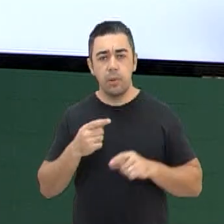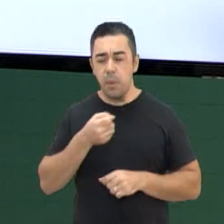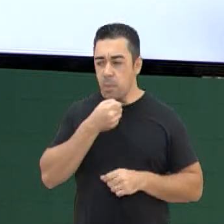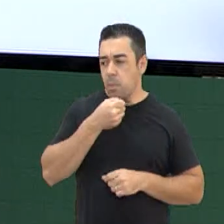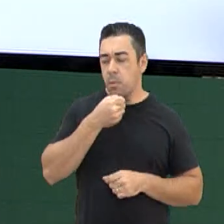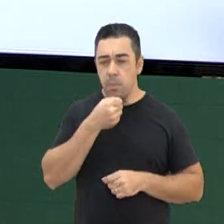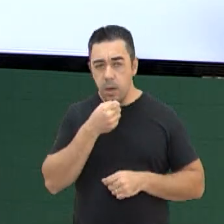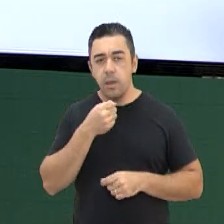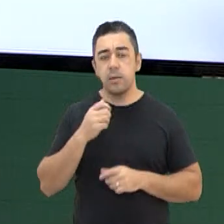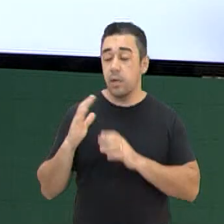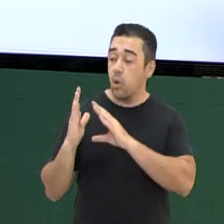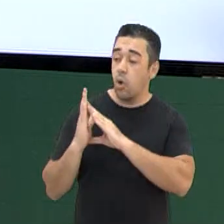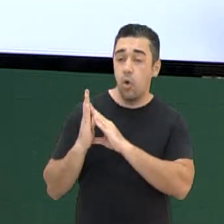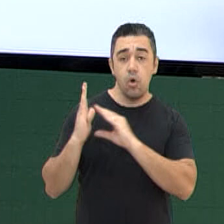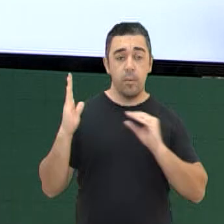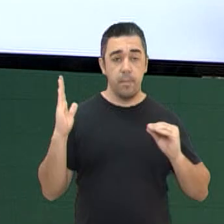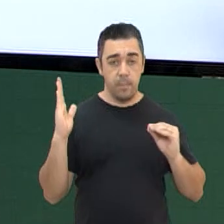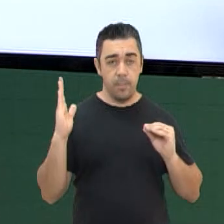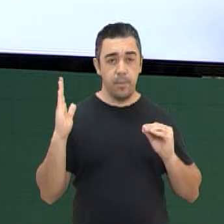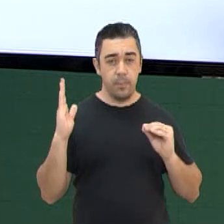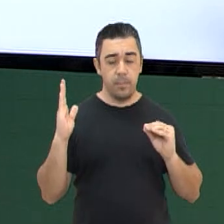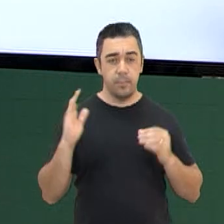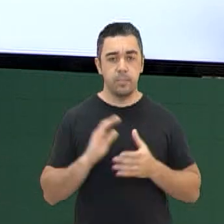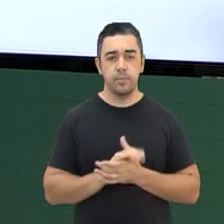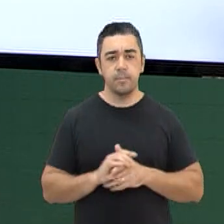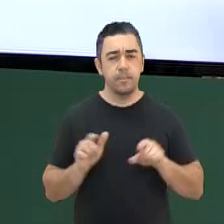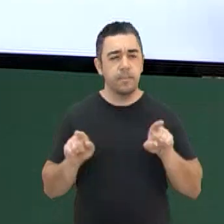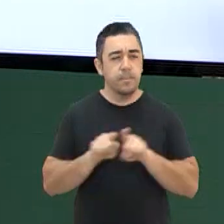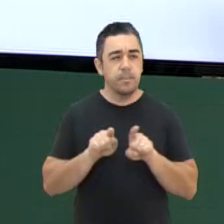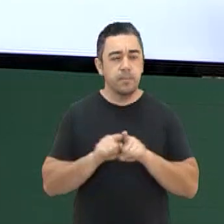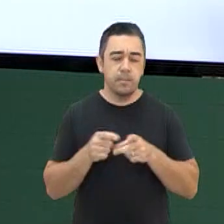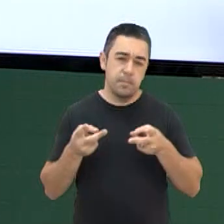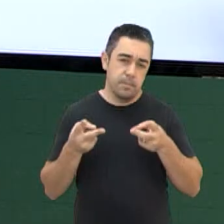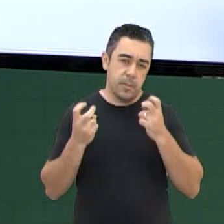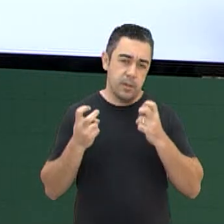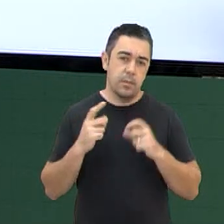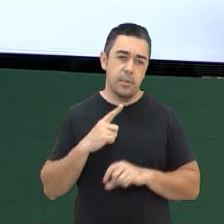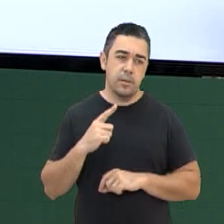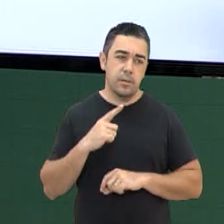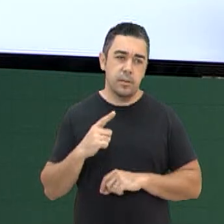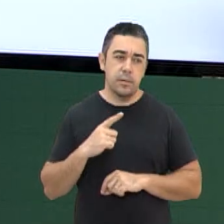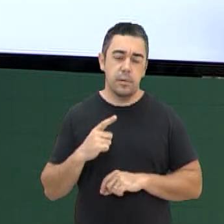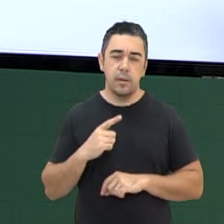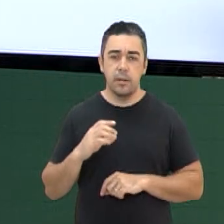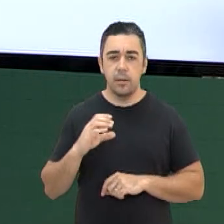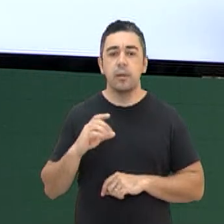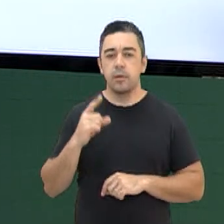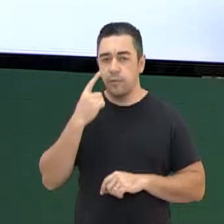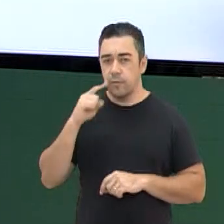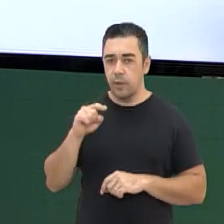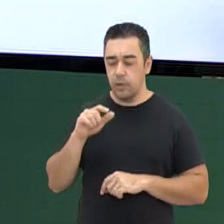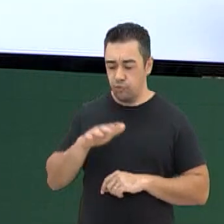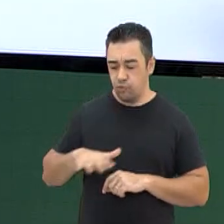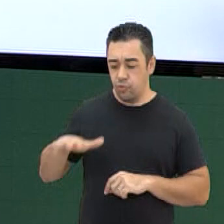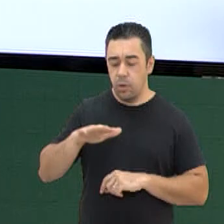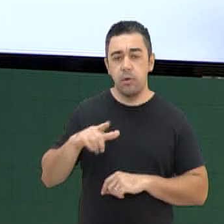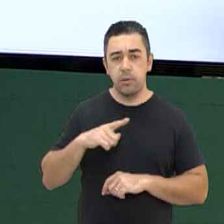fala. Então, ele está imitando. Além disso, observem, nós temos CDs no